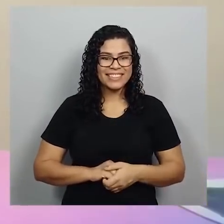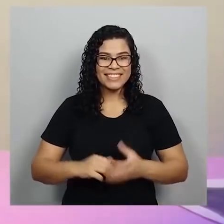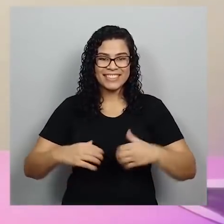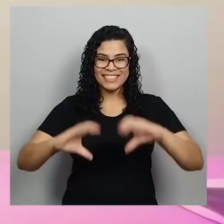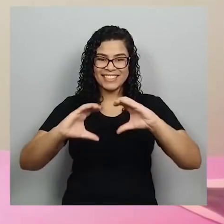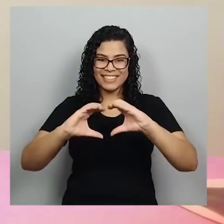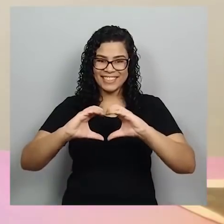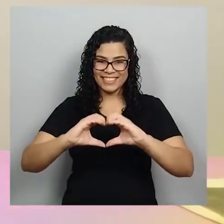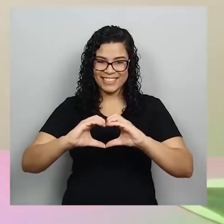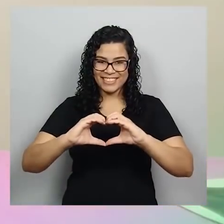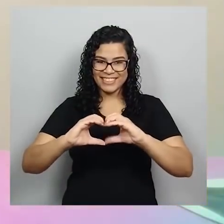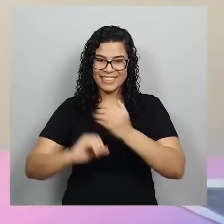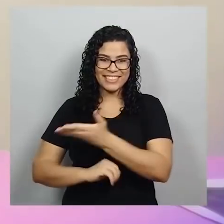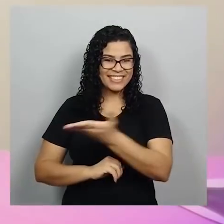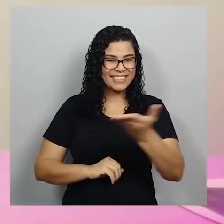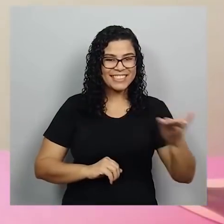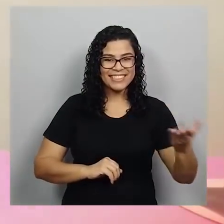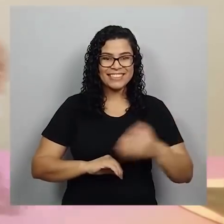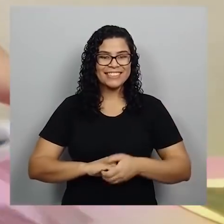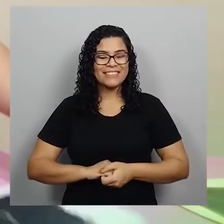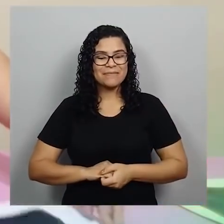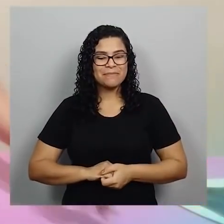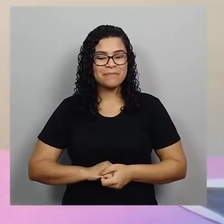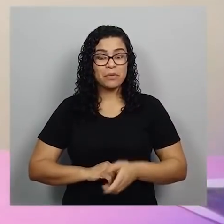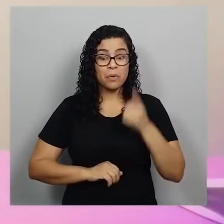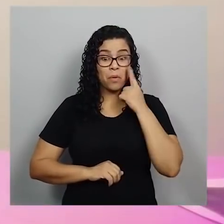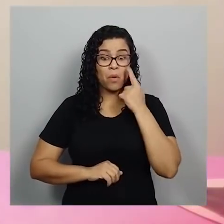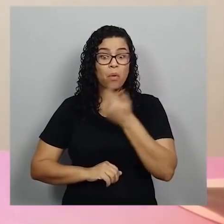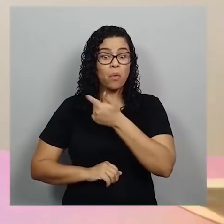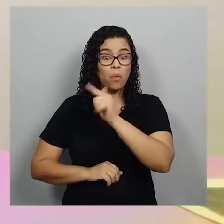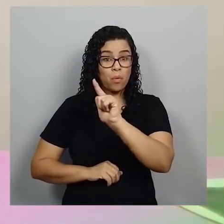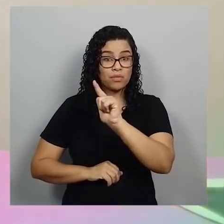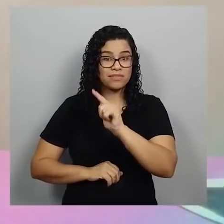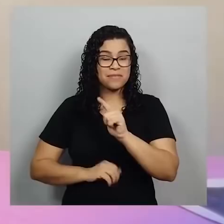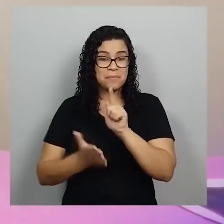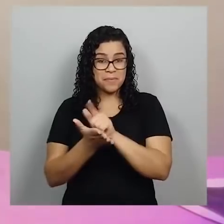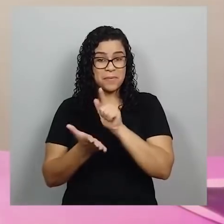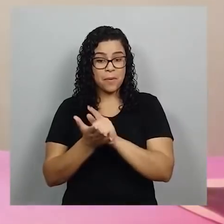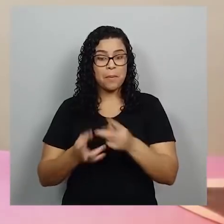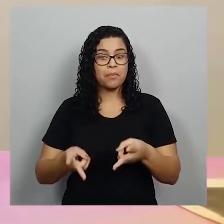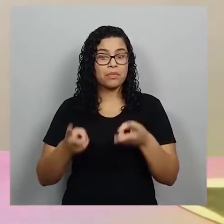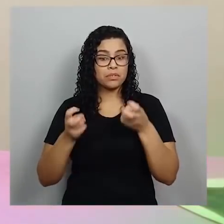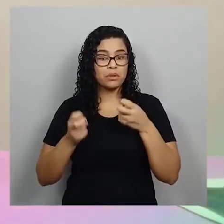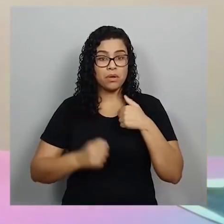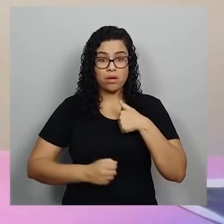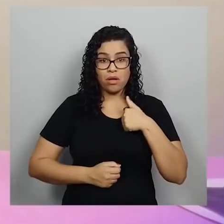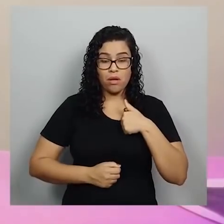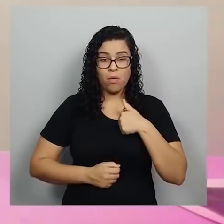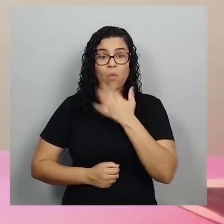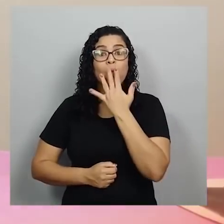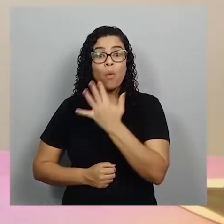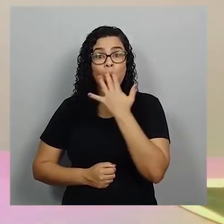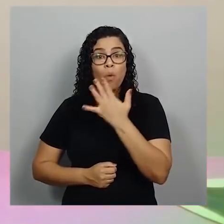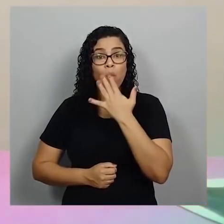Meu coração para vocês. Olhem aqui. Nesta outra folha, percebam que eu